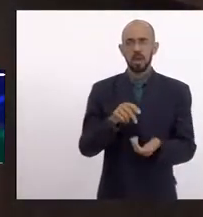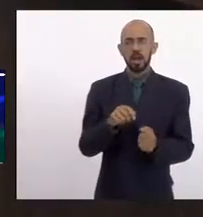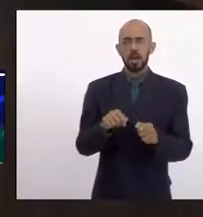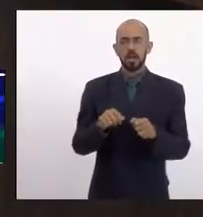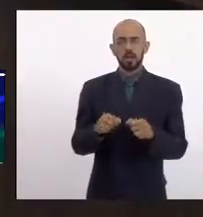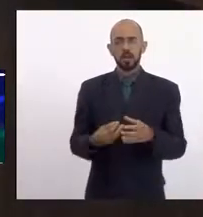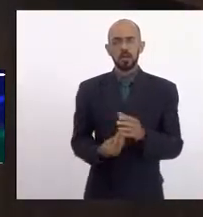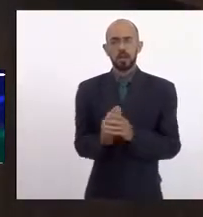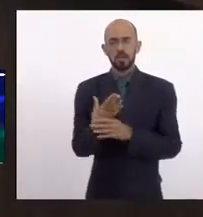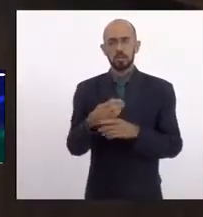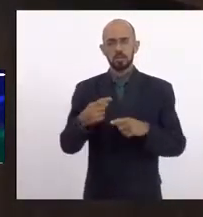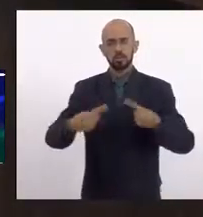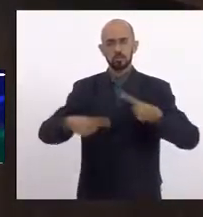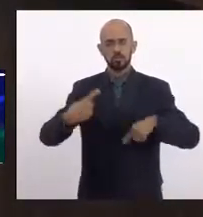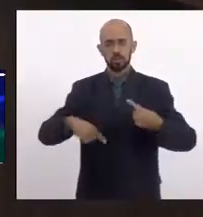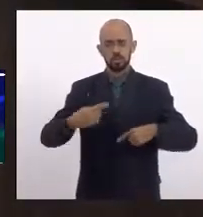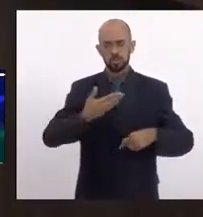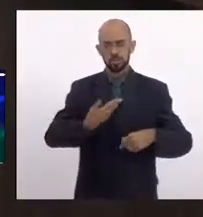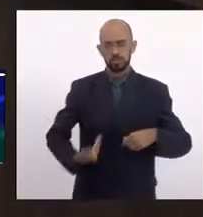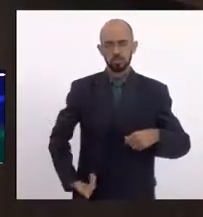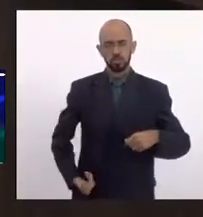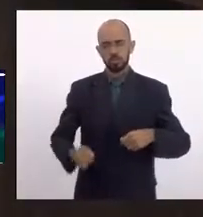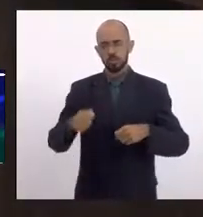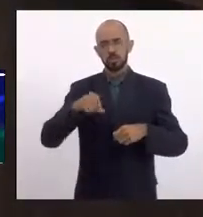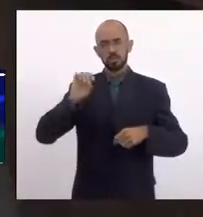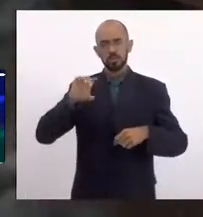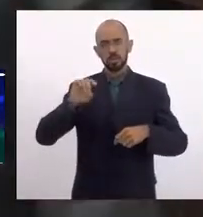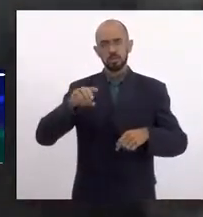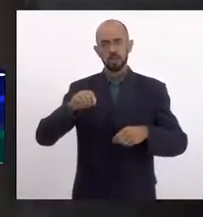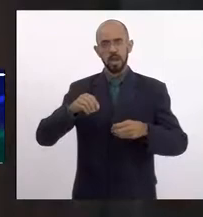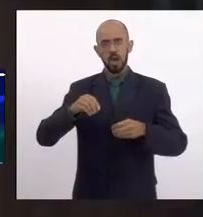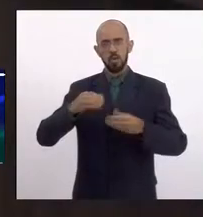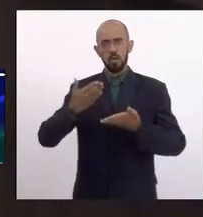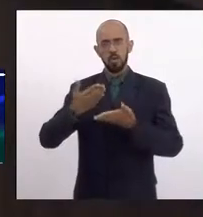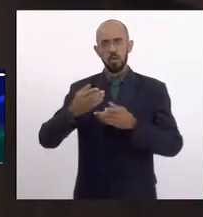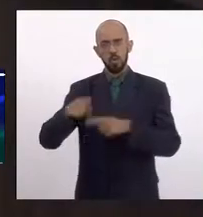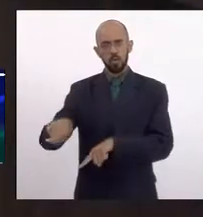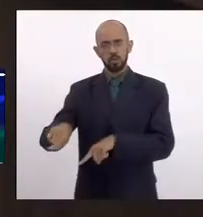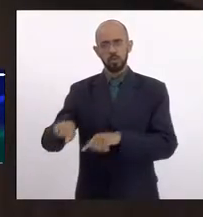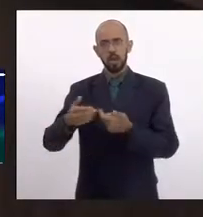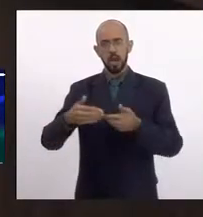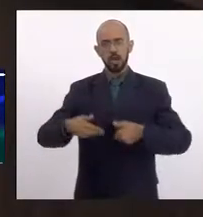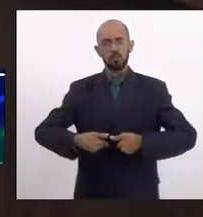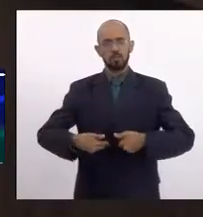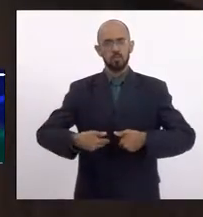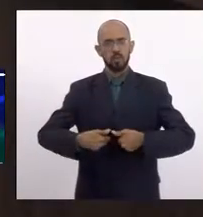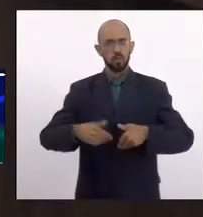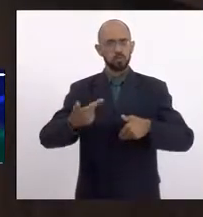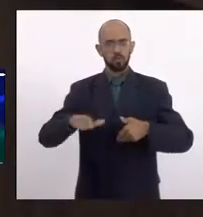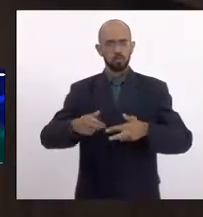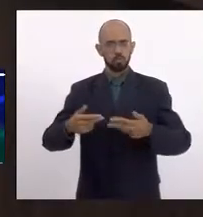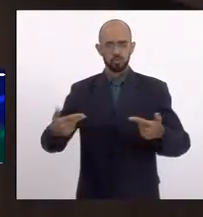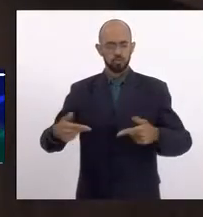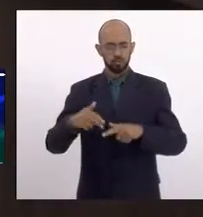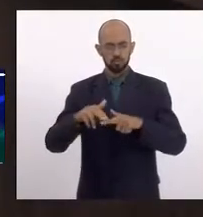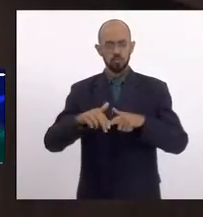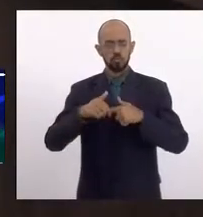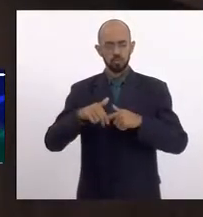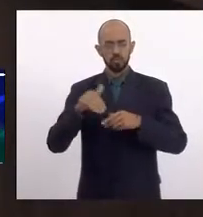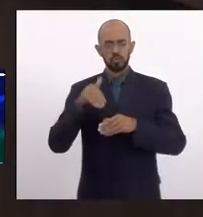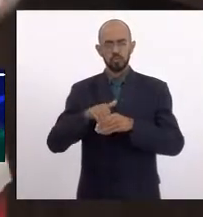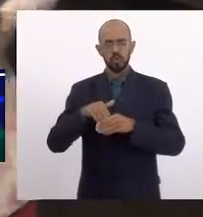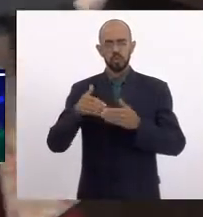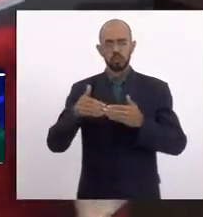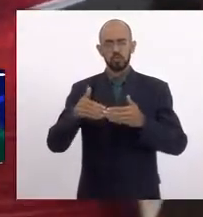públicas em especial de combate a fome e a miséria enfim políticas essenciais no dia de hoje por isso voto da bancada do pessoal